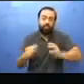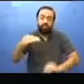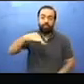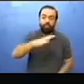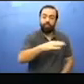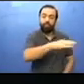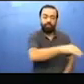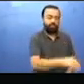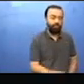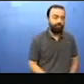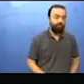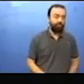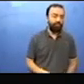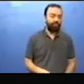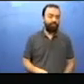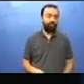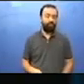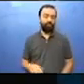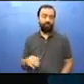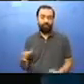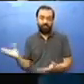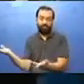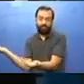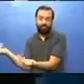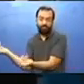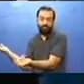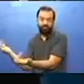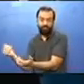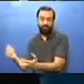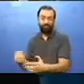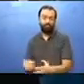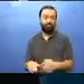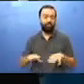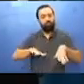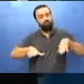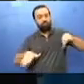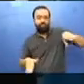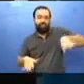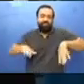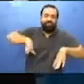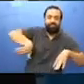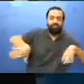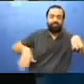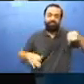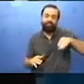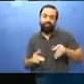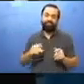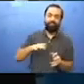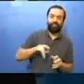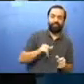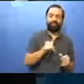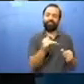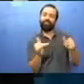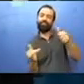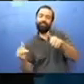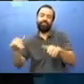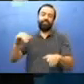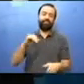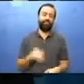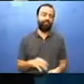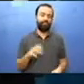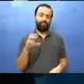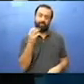aí elas começam a sua vida e passam a sua juventude, nadando, viajando e procurando zonas de